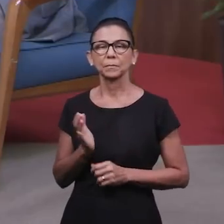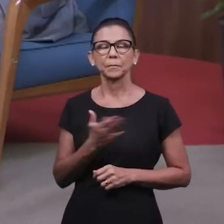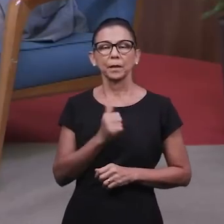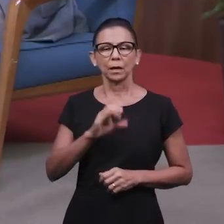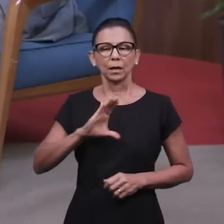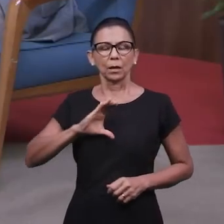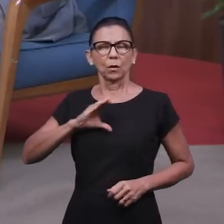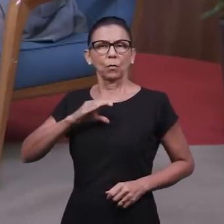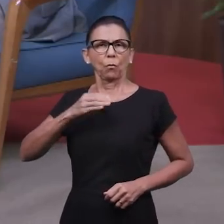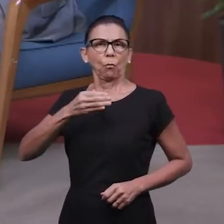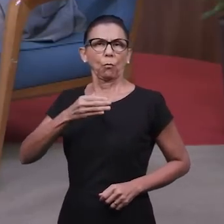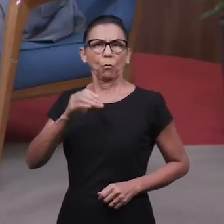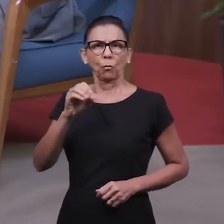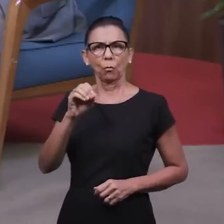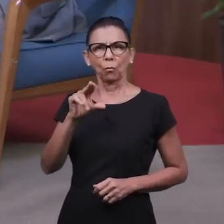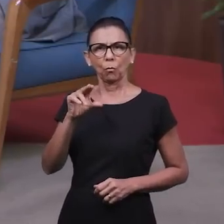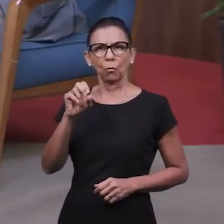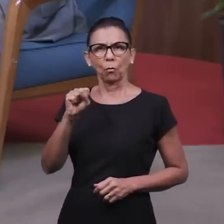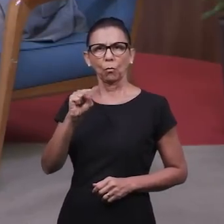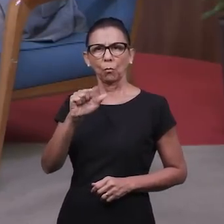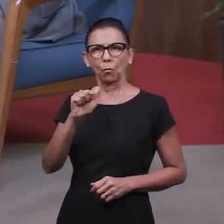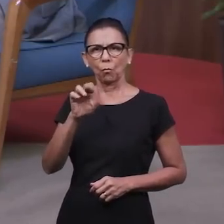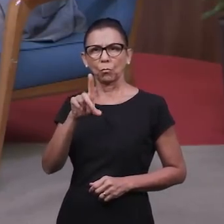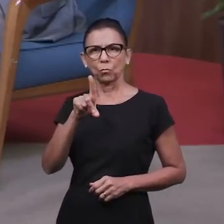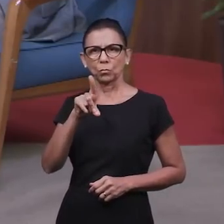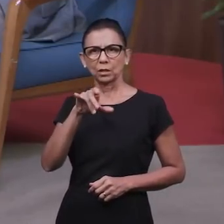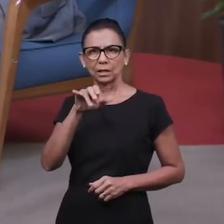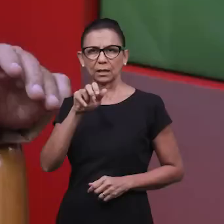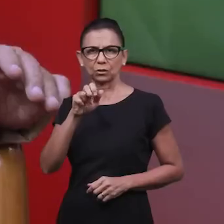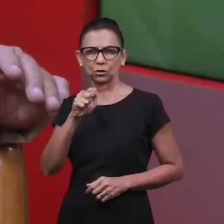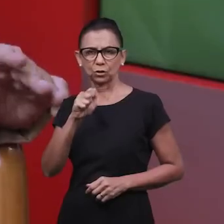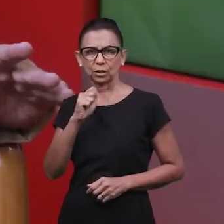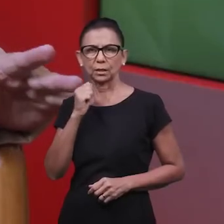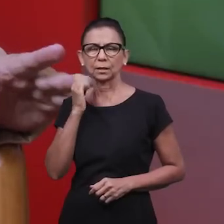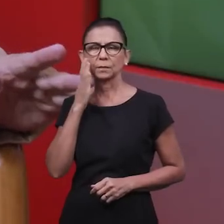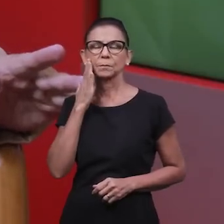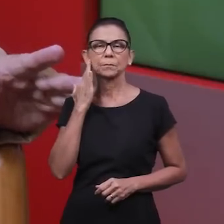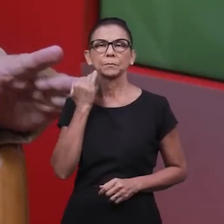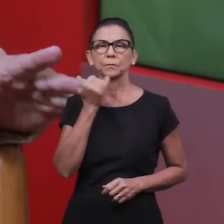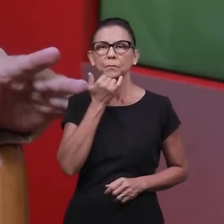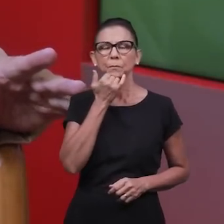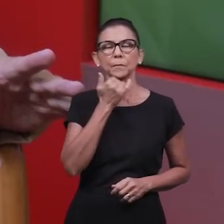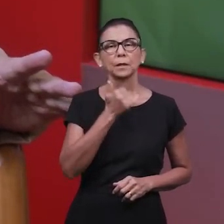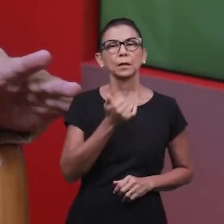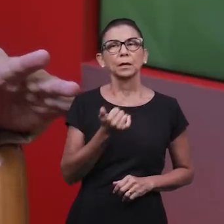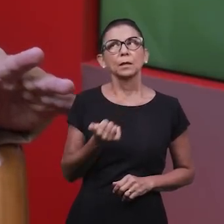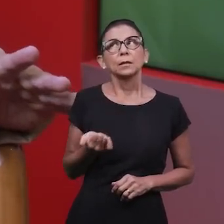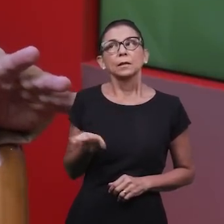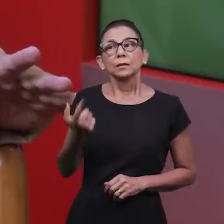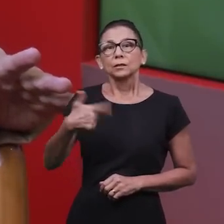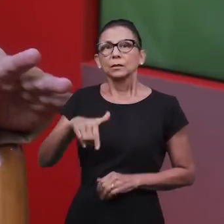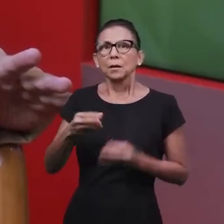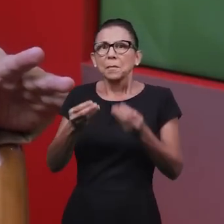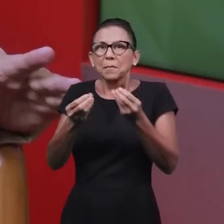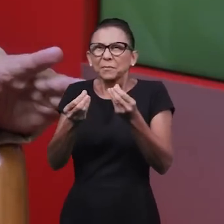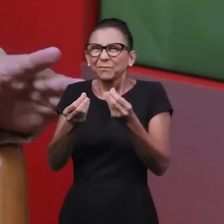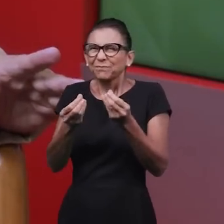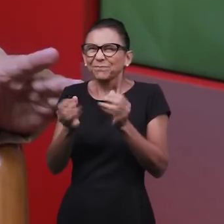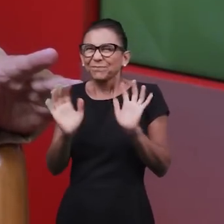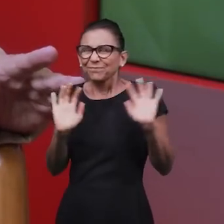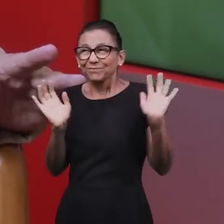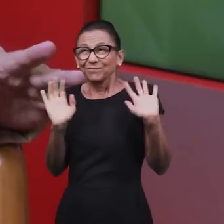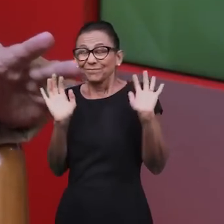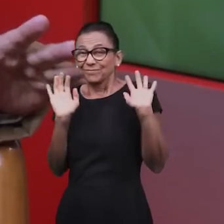expressão ousadia, né? Porque realmente nós não merecemos. Quem somos nós para